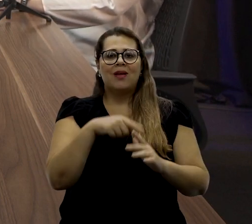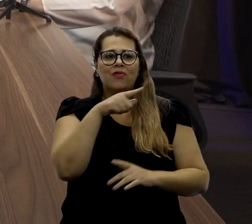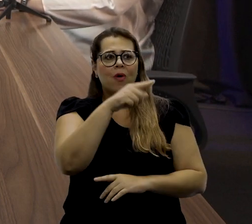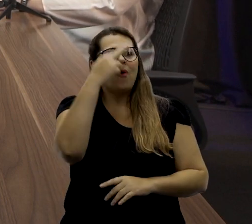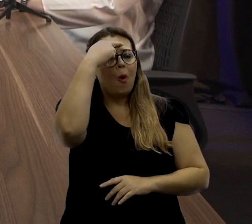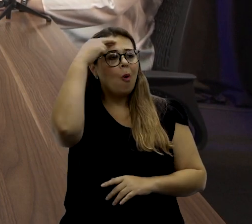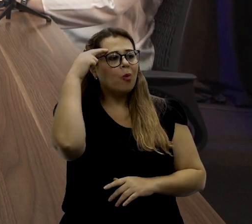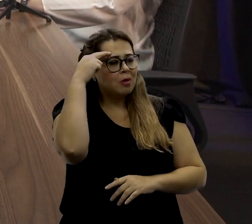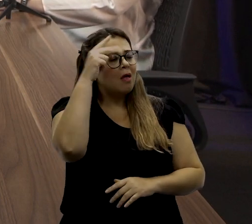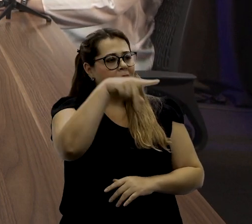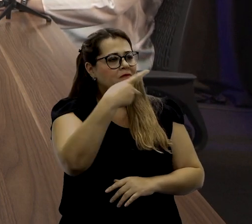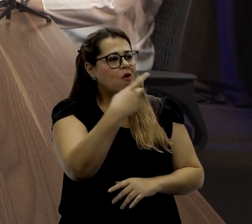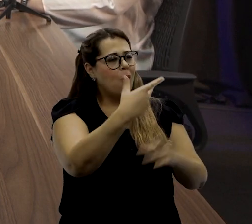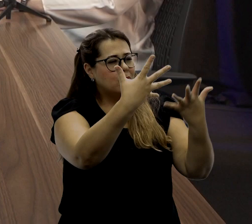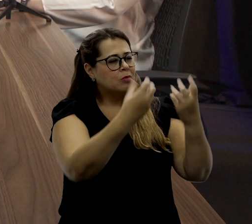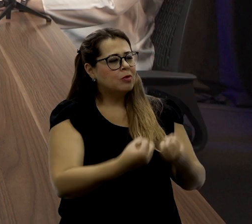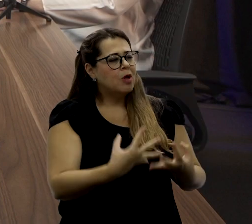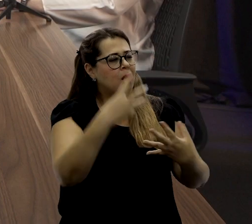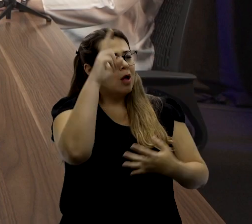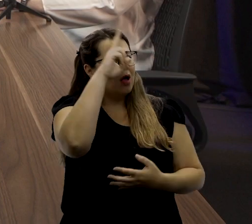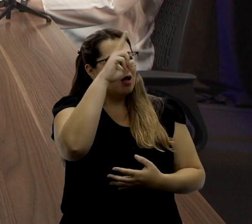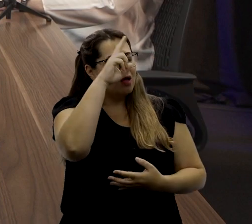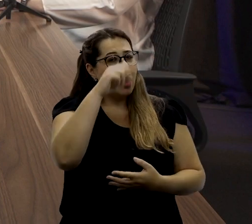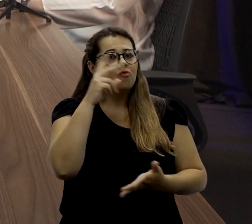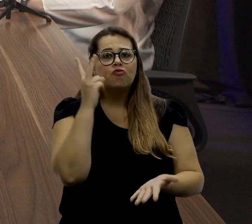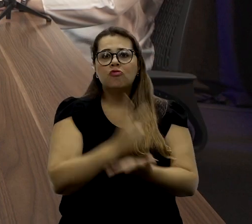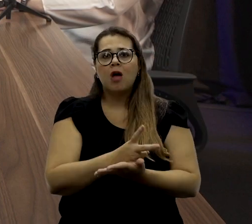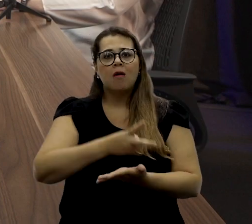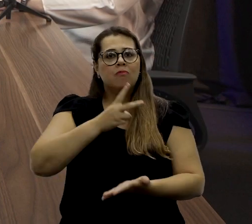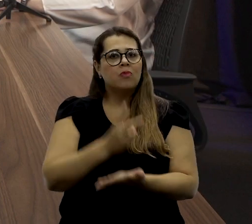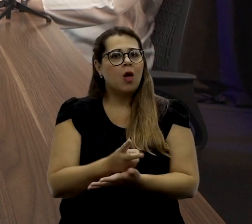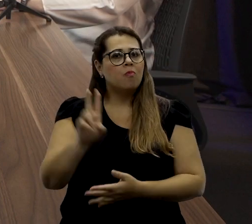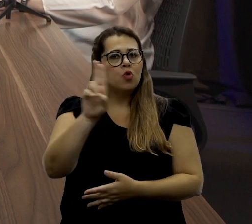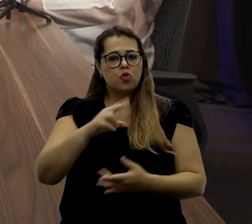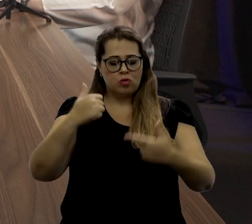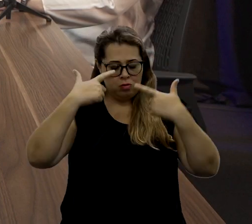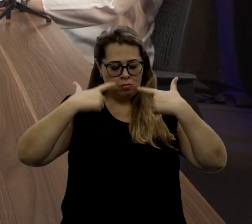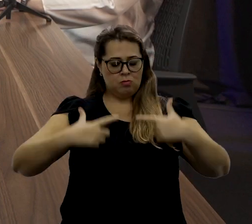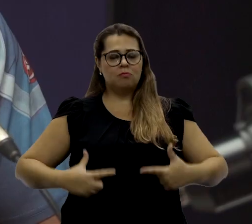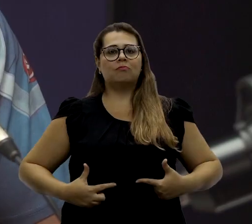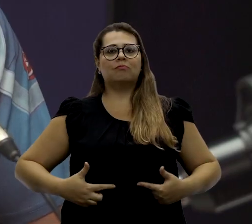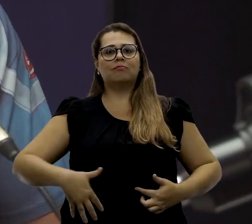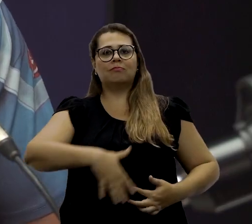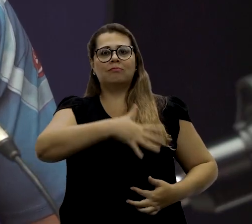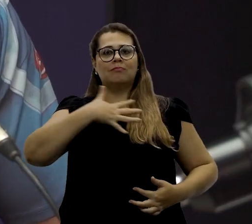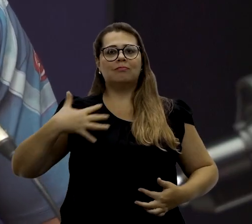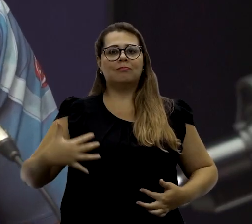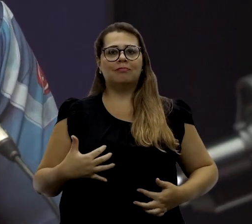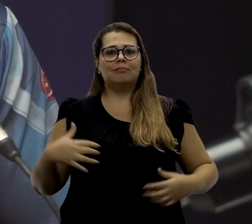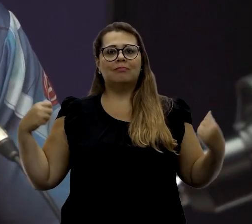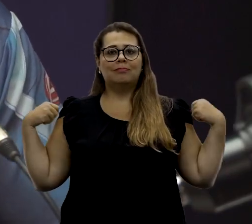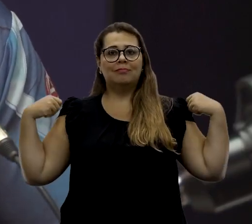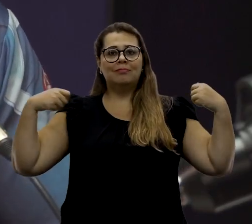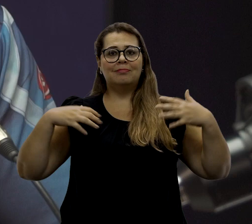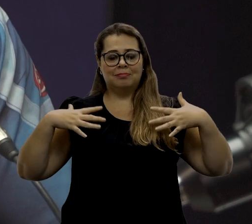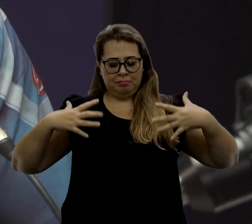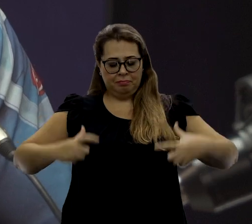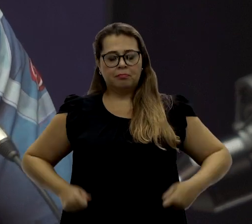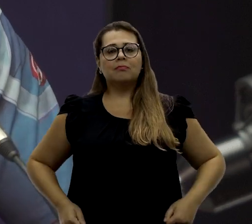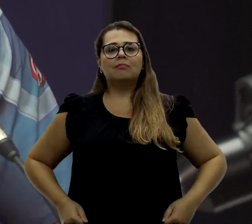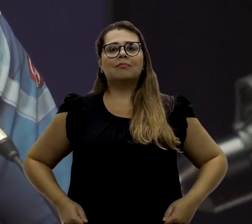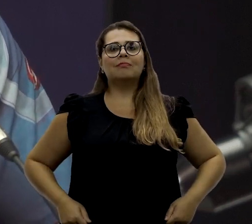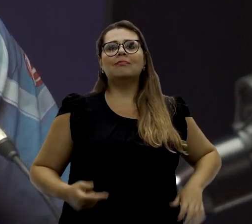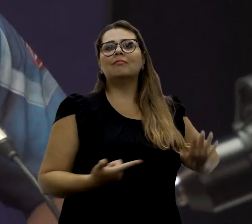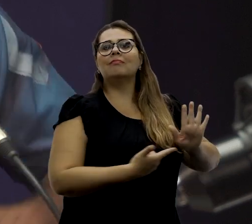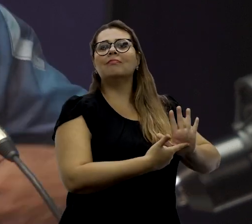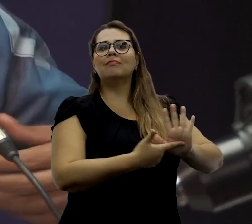de usar hoje e sempre que usei essa camisa que eu estava comentando hoje com o Jackson, que essa camisa aqui eu tenho 3 anos antes de ser vereador. Eu